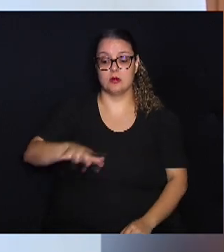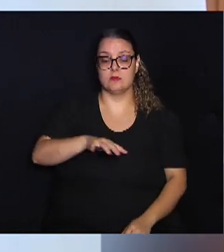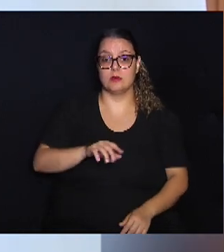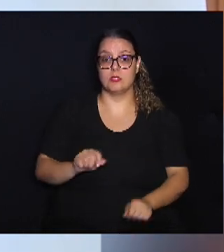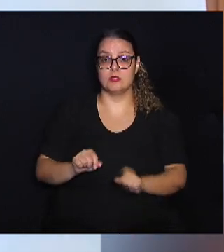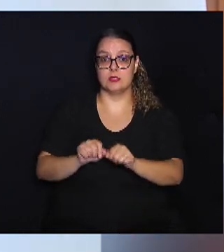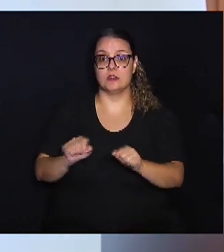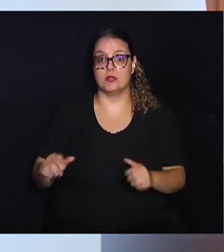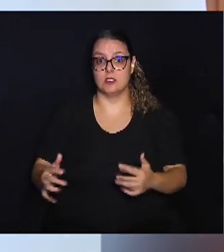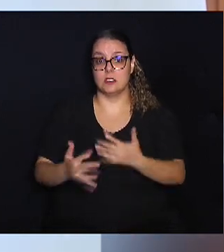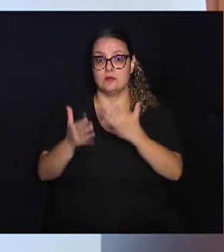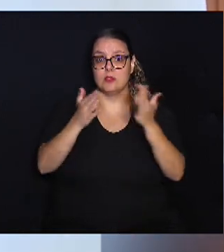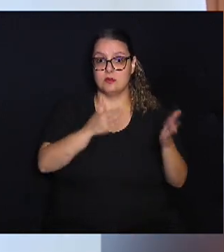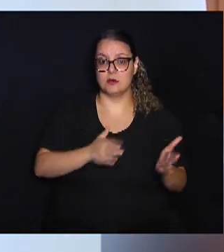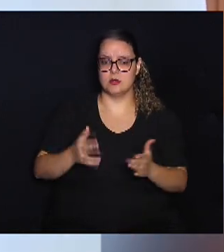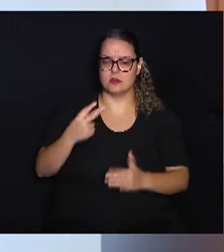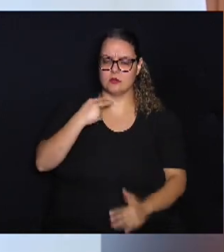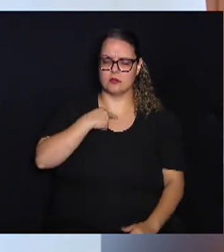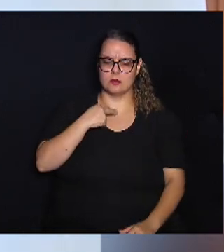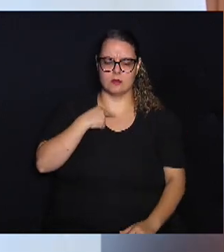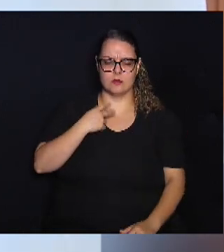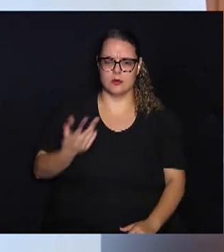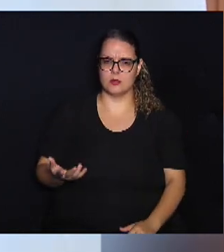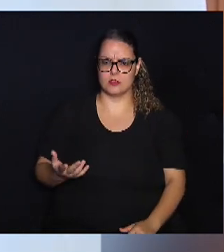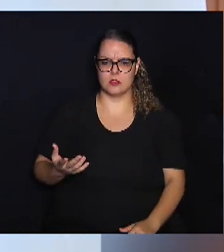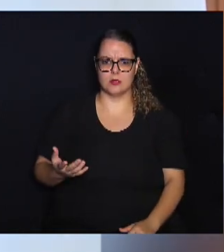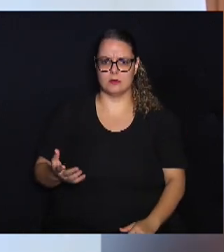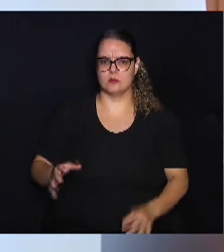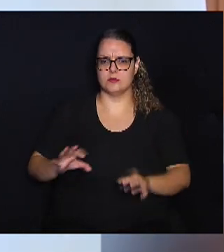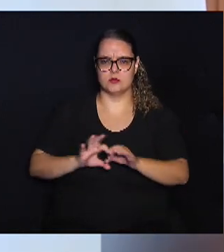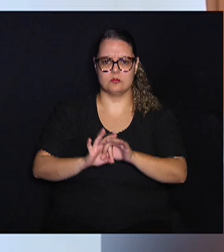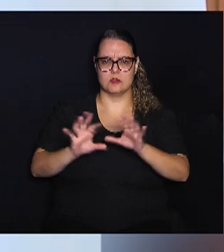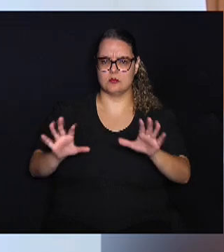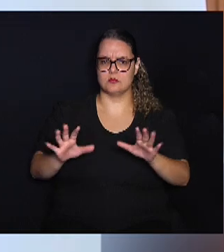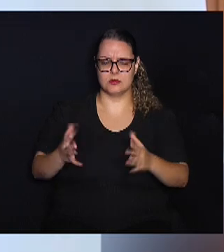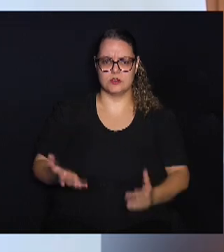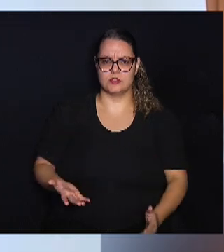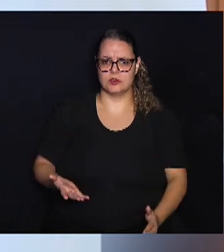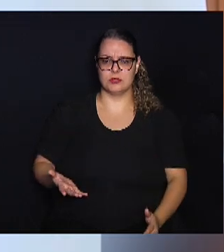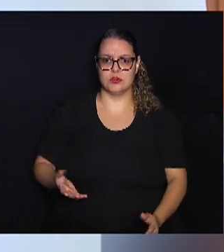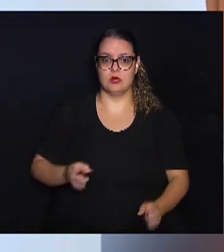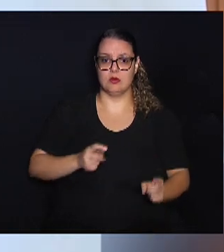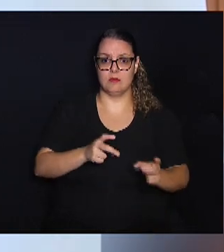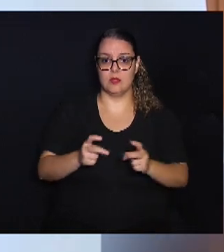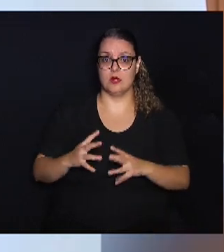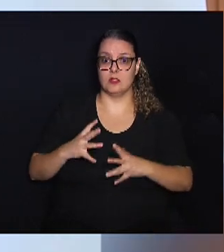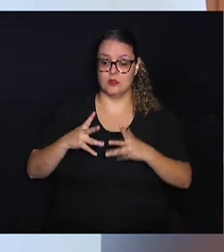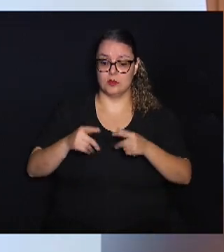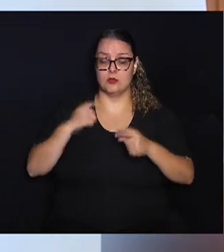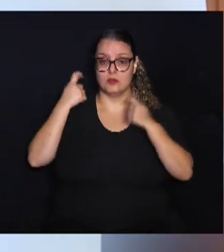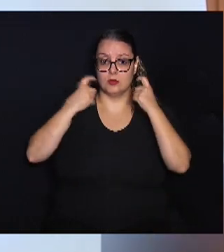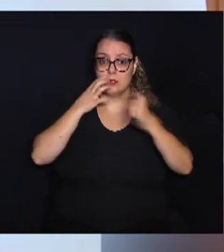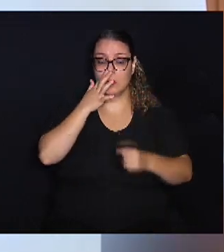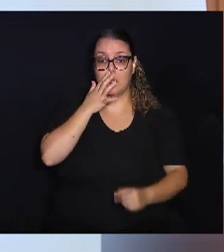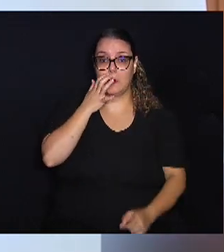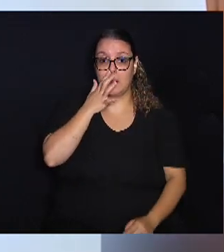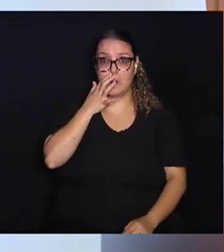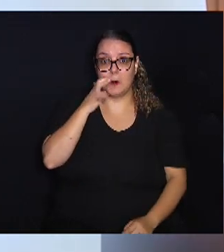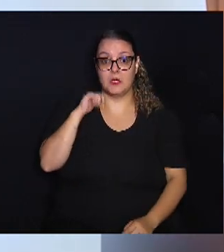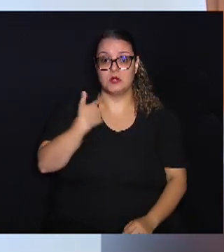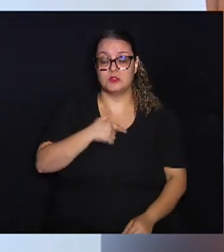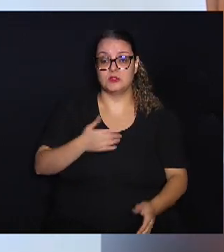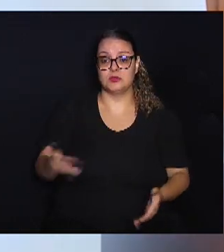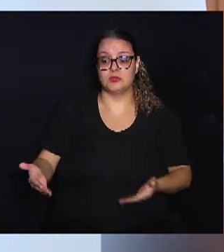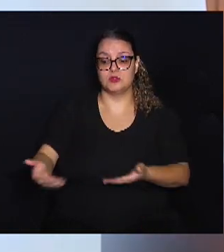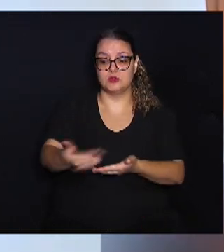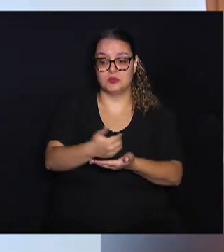agricultura. Então, nós não podemos permitir essa venda. Todo mundo está muito preocupado, nós reunimos aqui